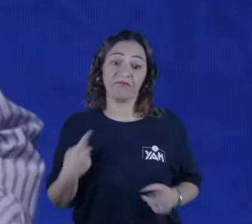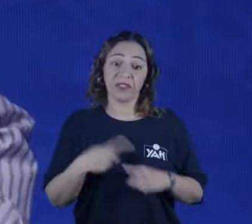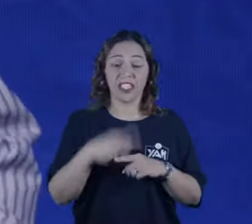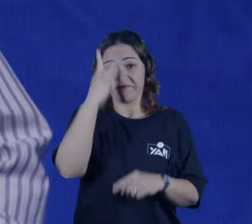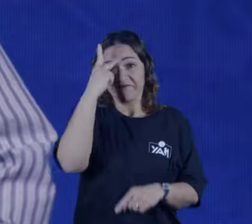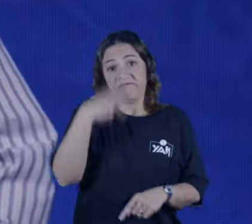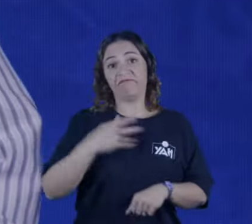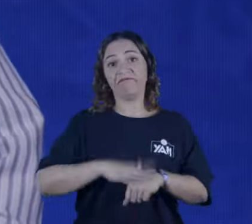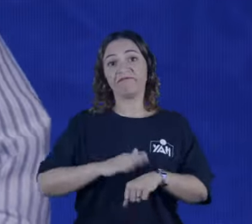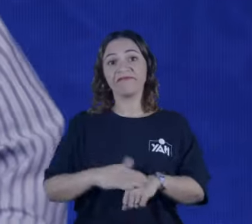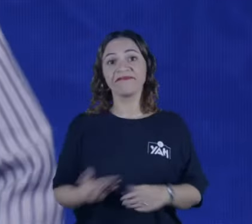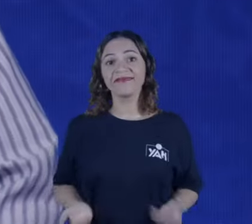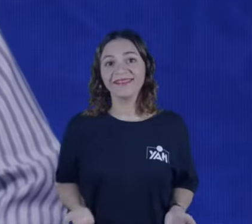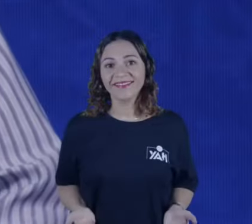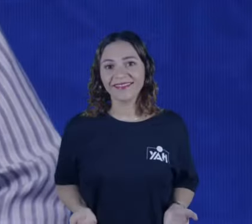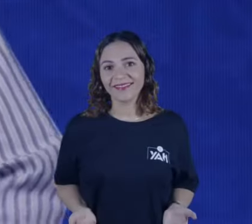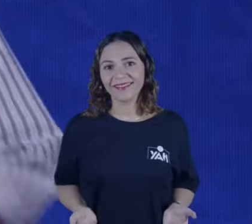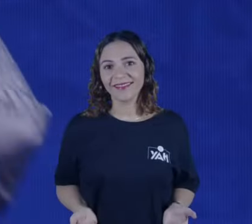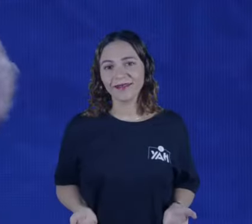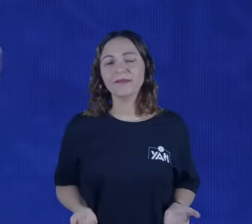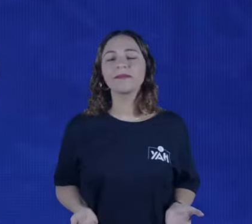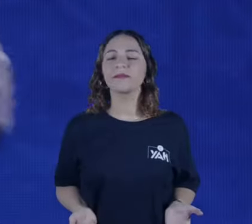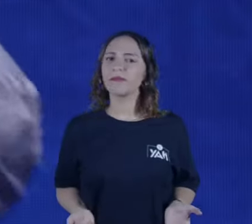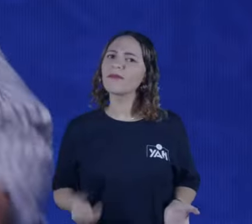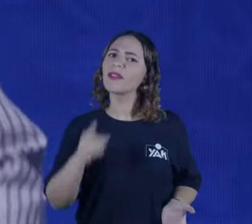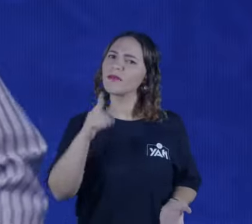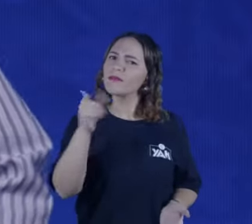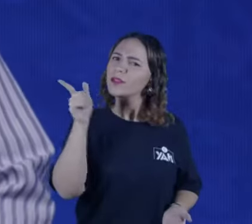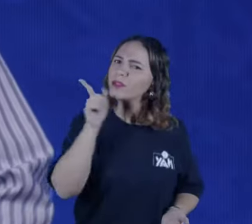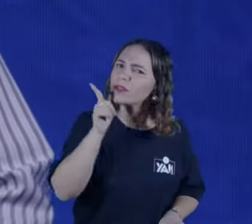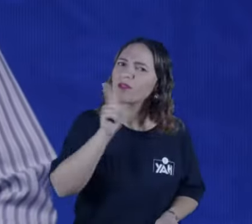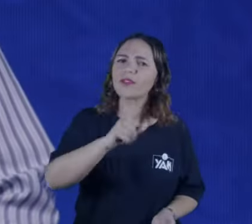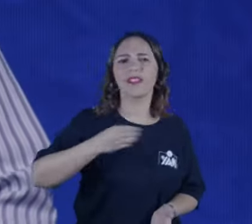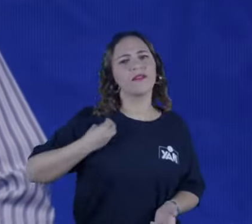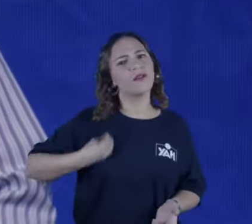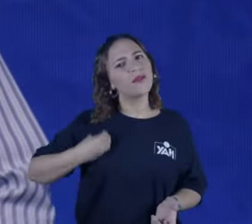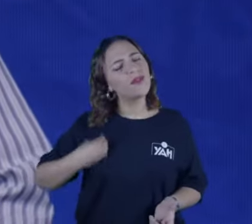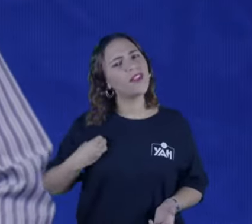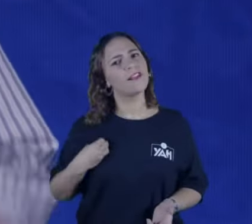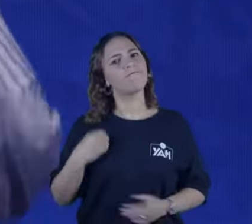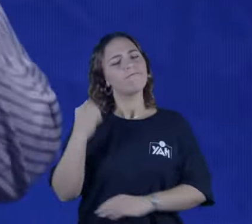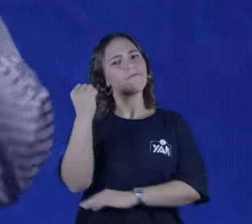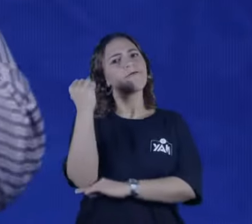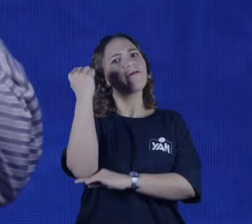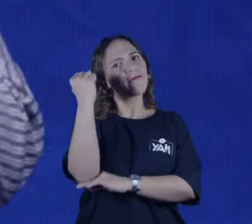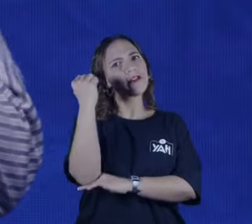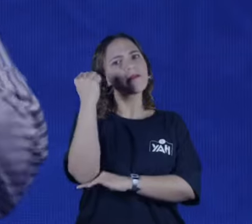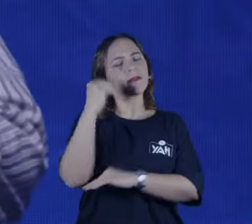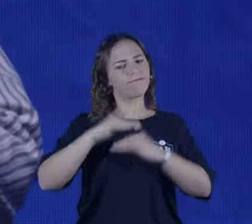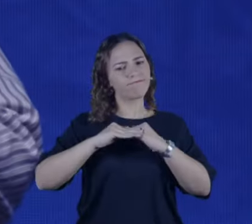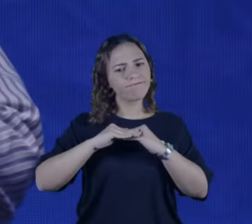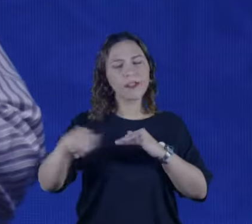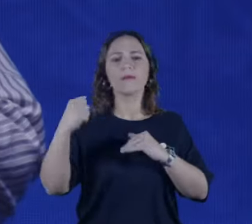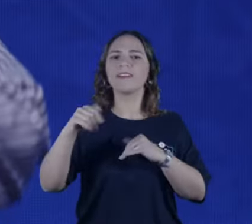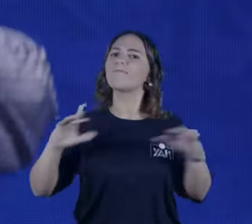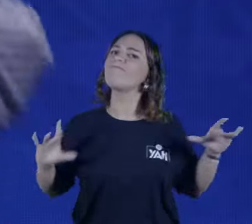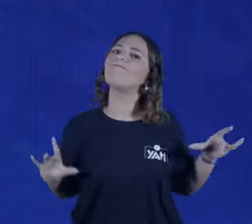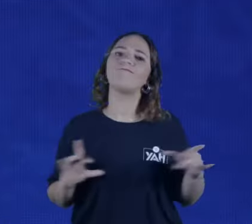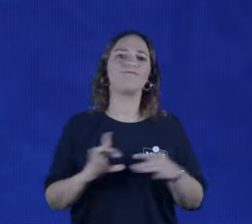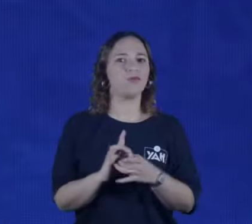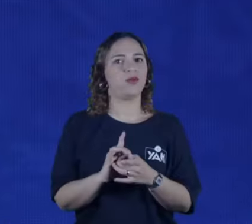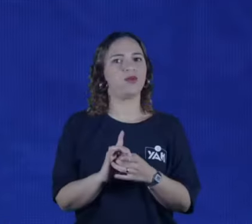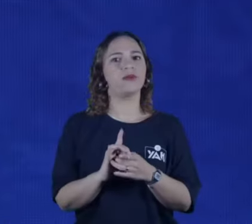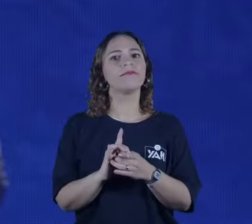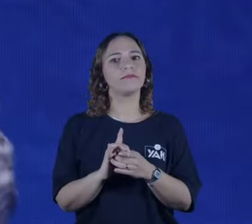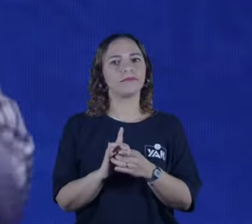conta. Então, para que você possa edificar uma vida sólida, você tem que fazer parte